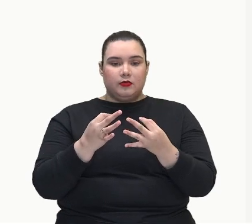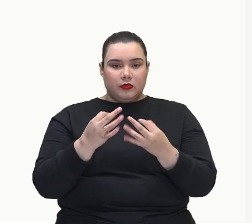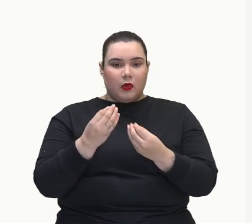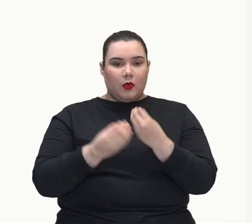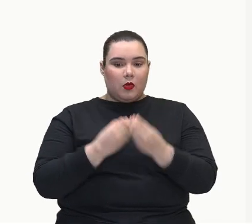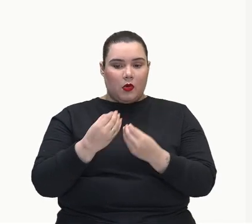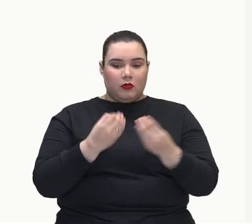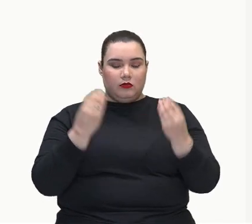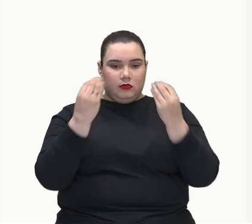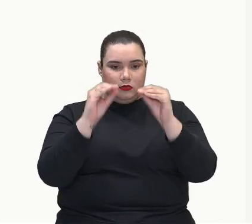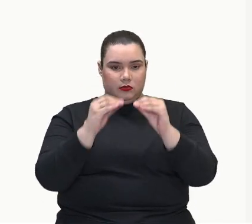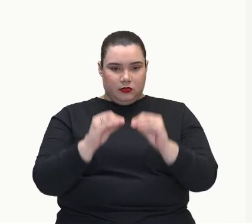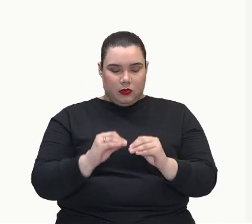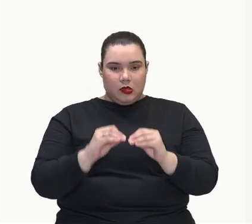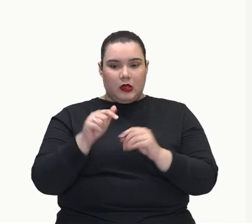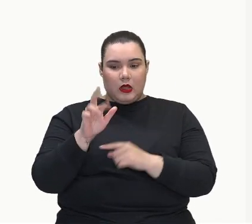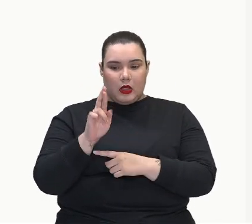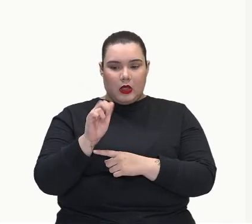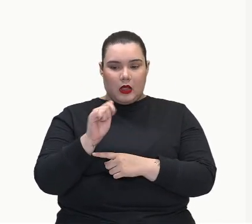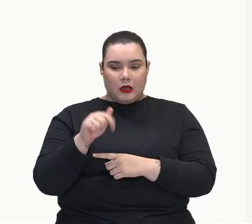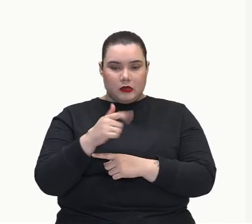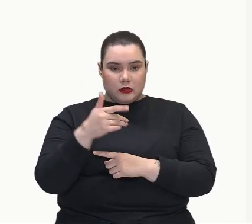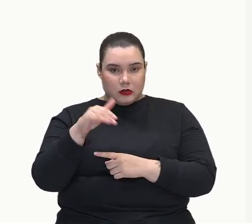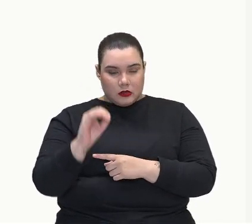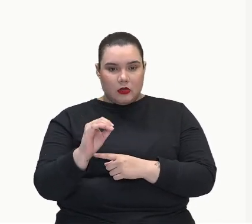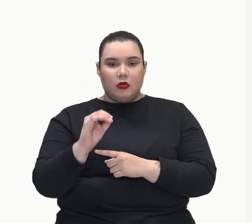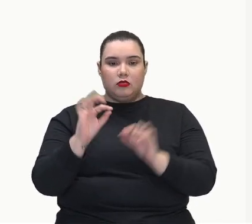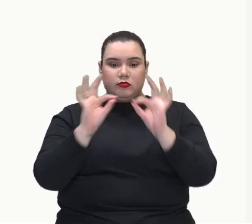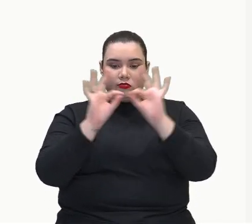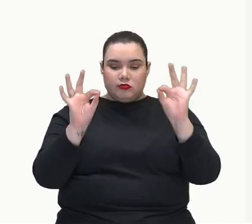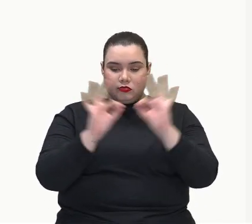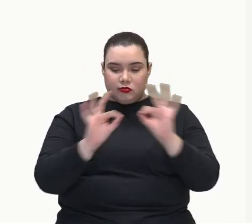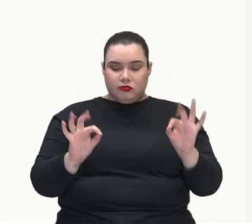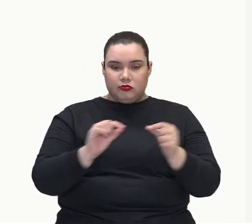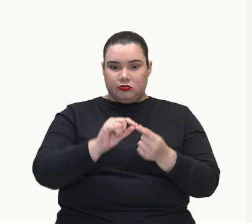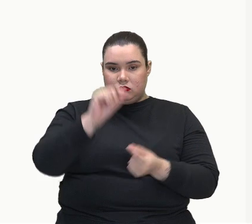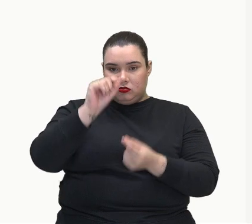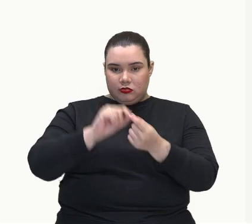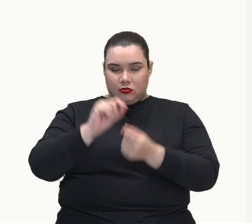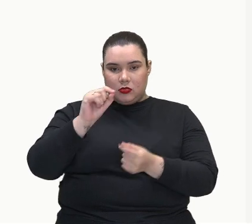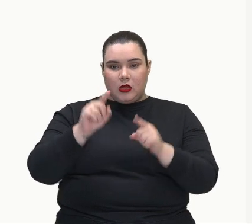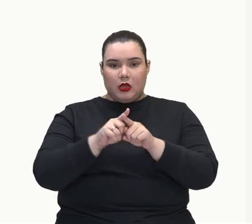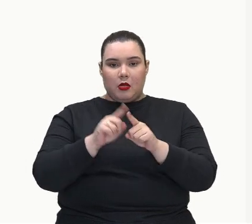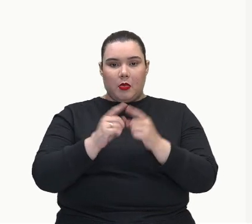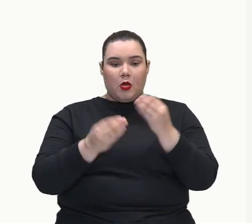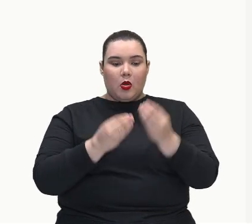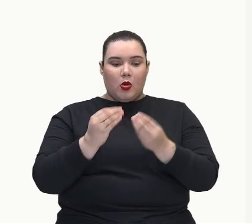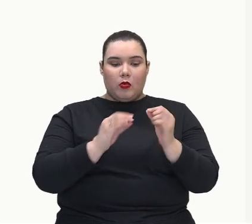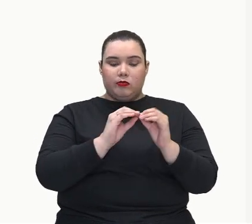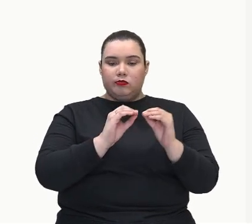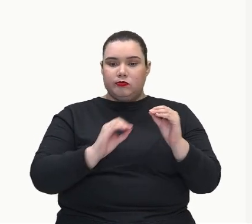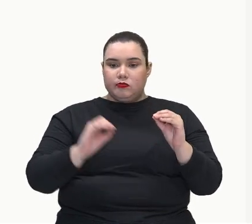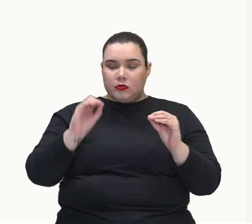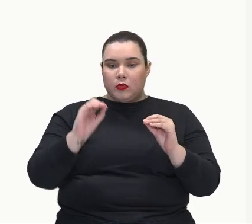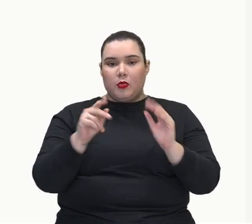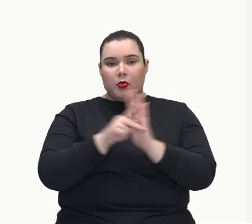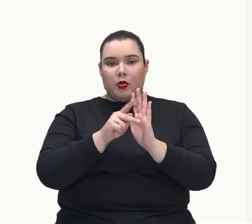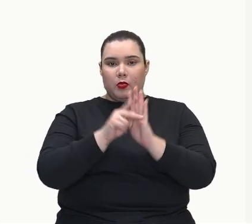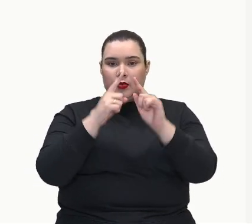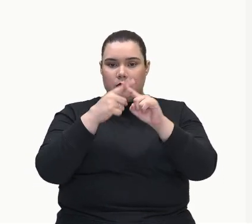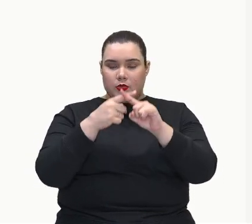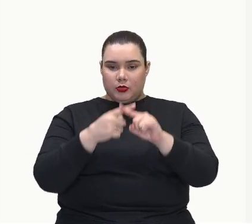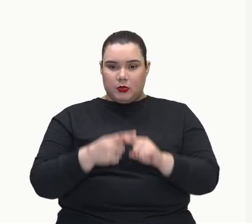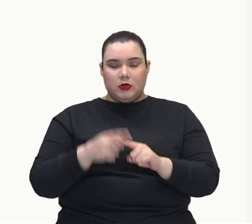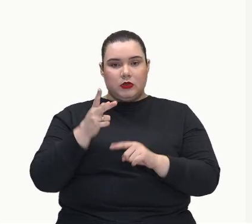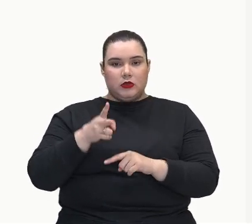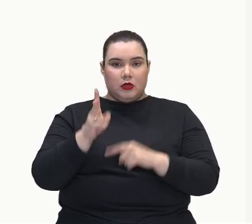de montar a razão entre os segmentos e também na hora de distribuir aqui a multiplicação, sempre